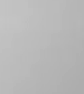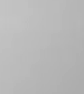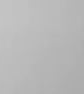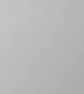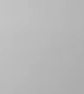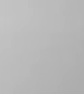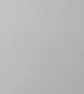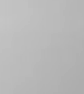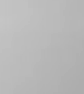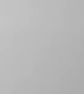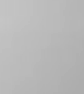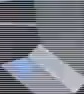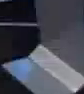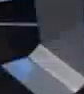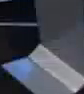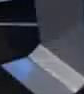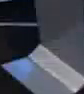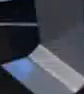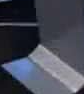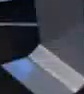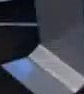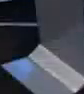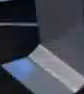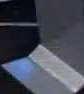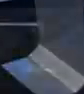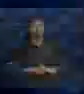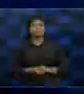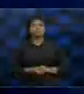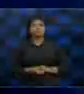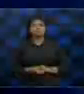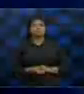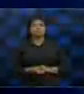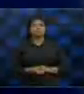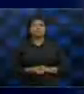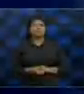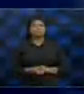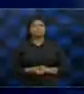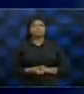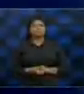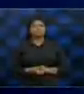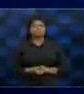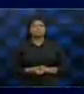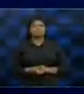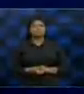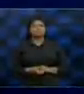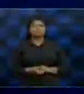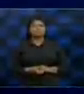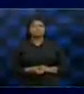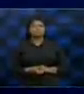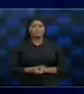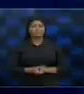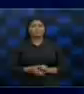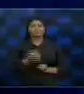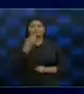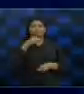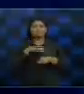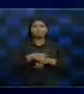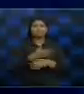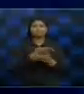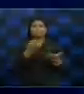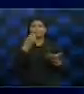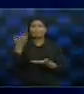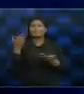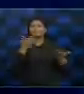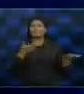compromisso com o resultado. Thank you. Boa noite, sejam